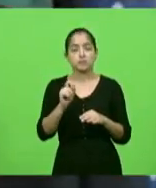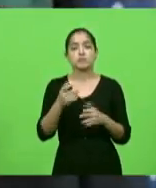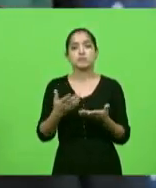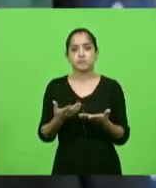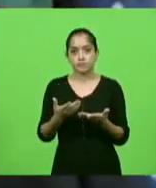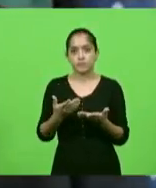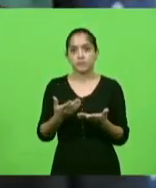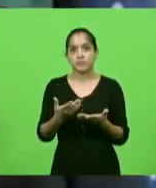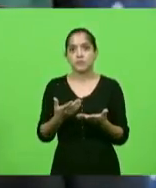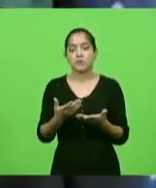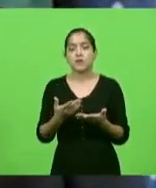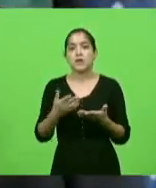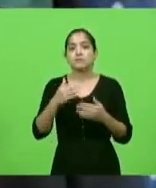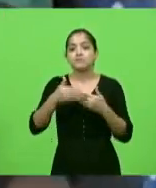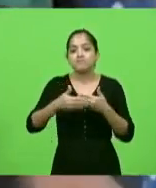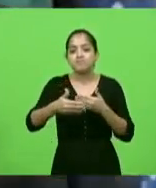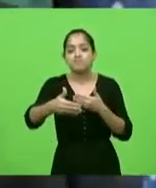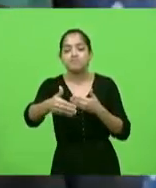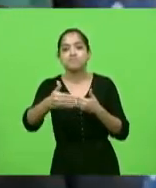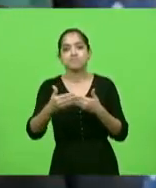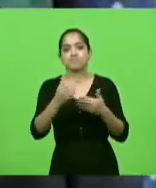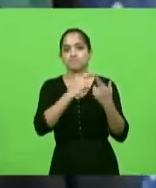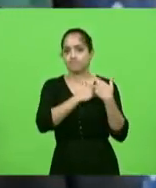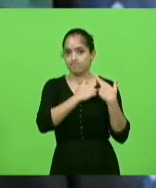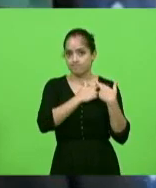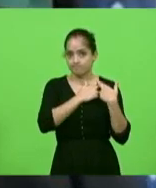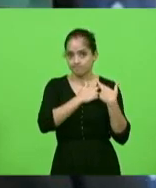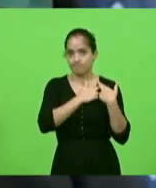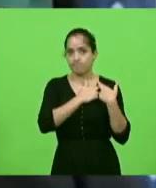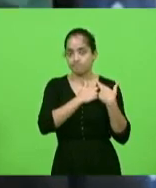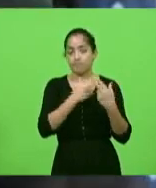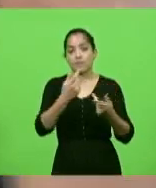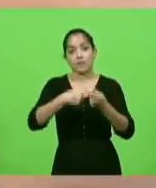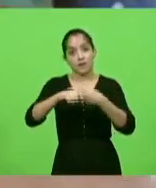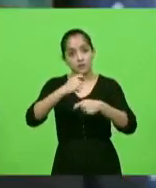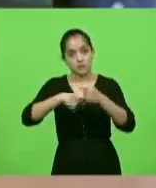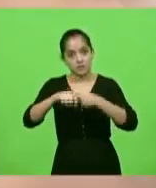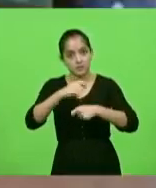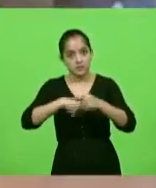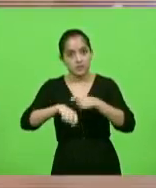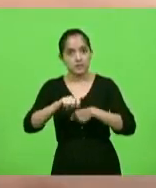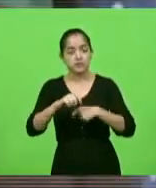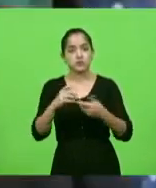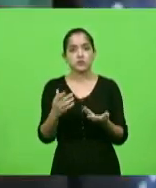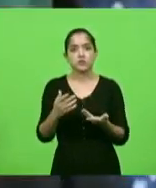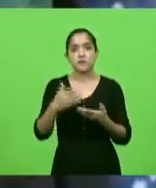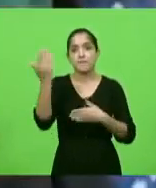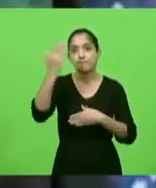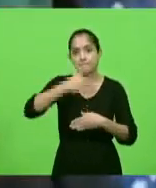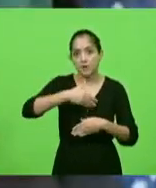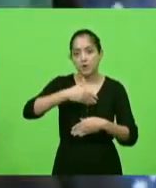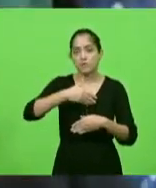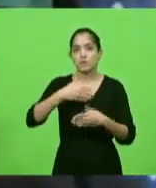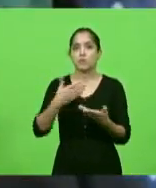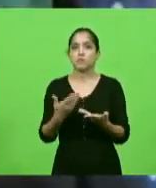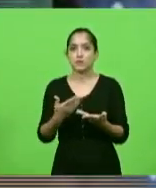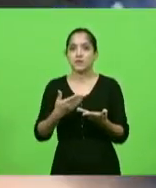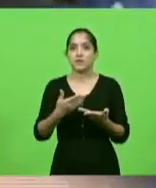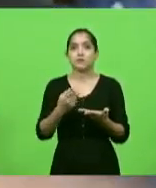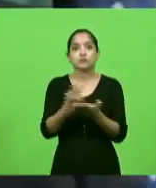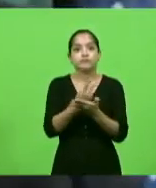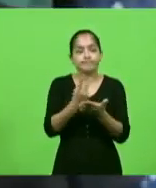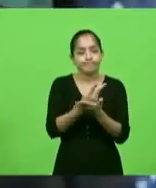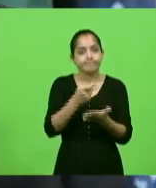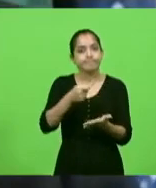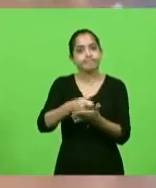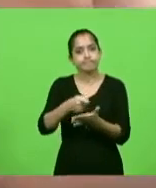reflexo de menor que envergadura e consequências responsabilização civil ou desativa a necessidade prova concreta de dolo e erro